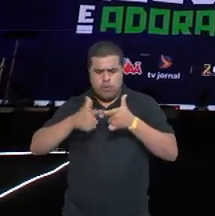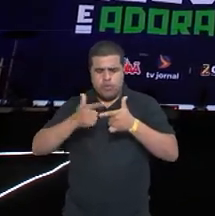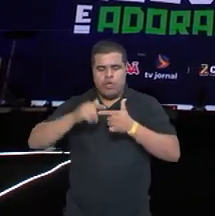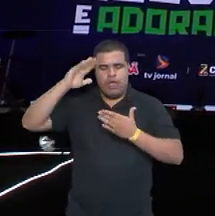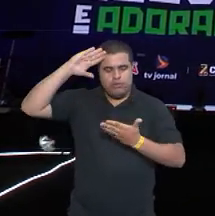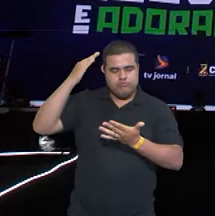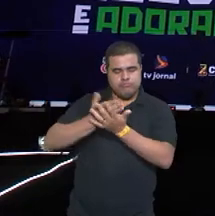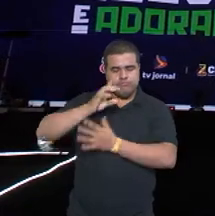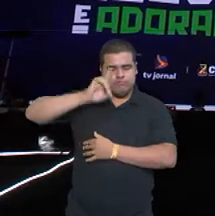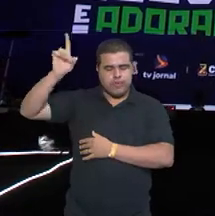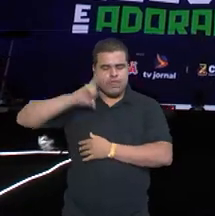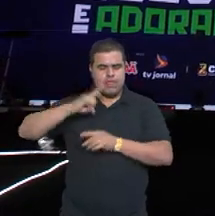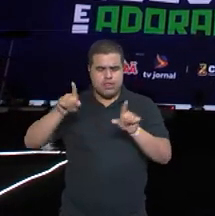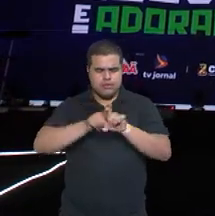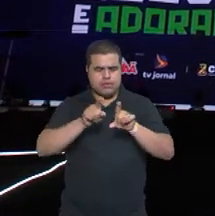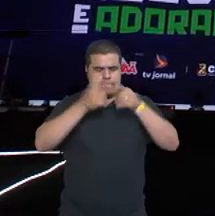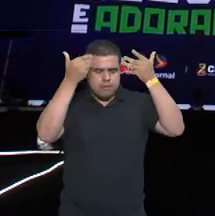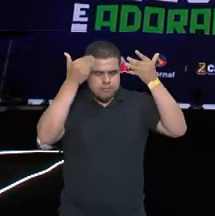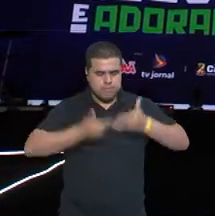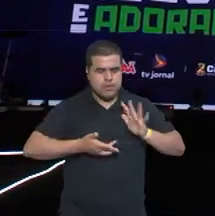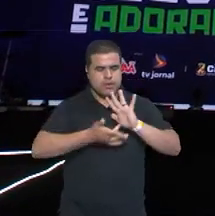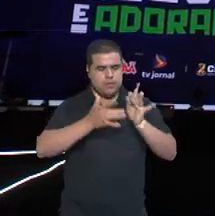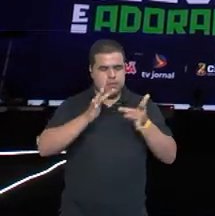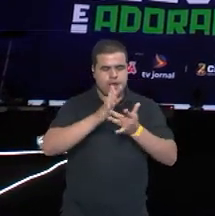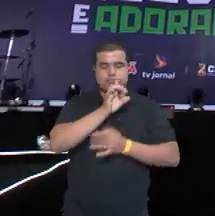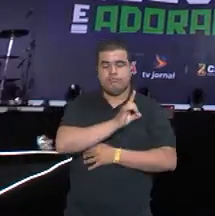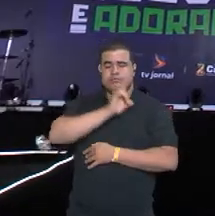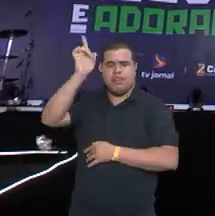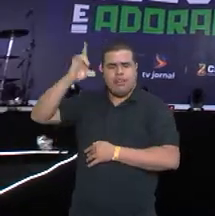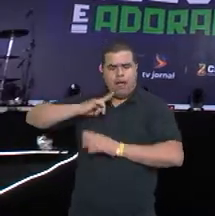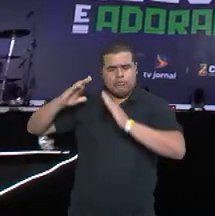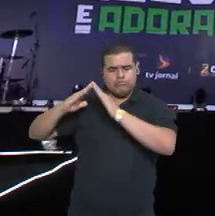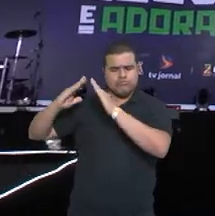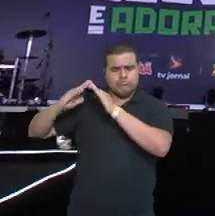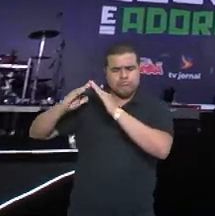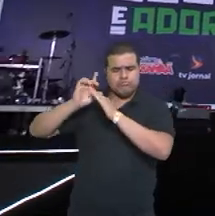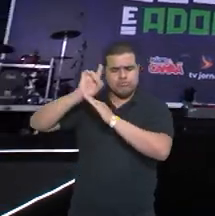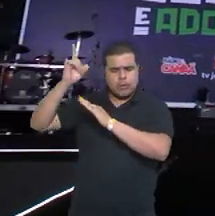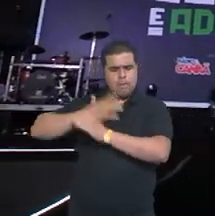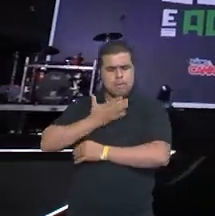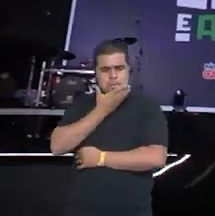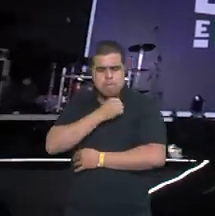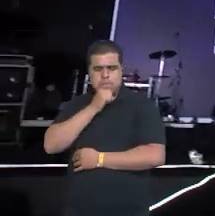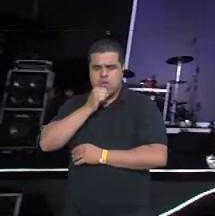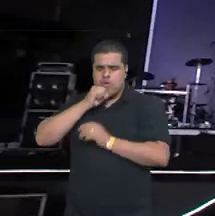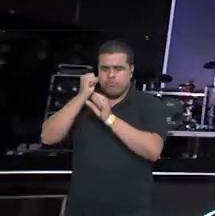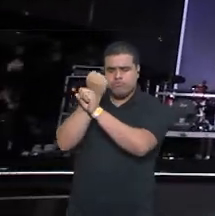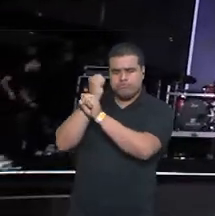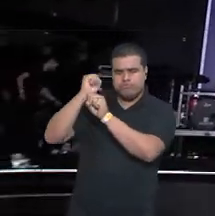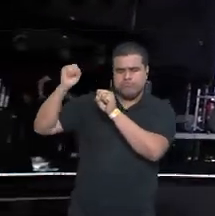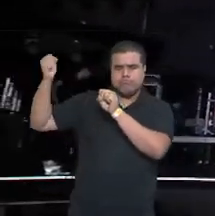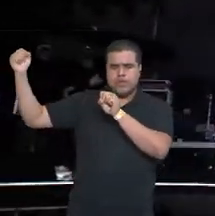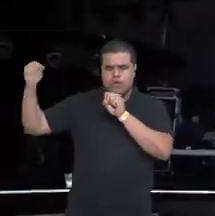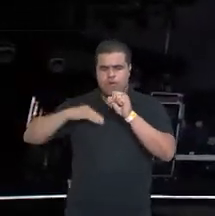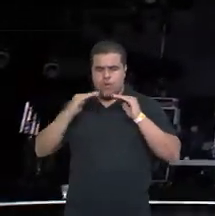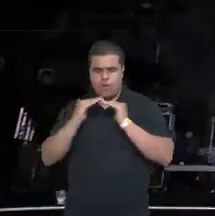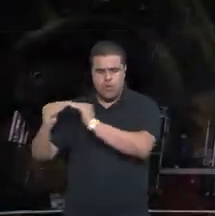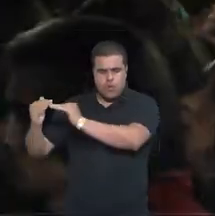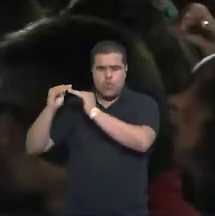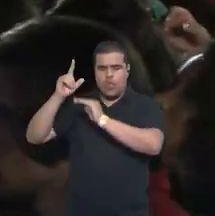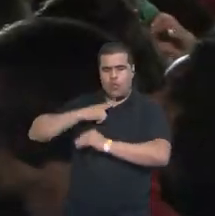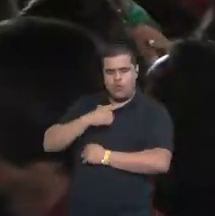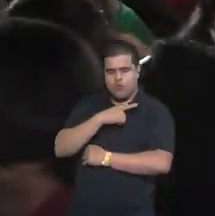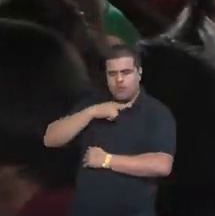coração credes em Deus e credes também em mim na casa do meu pai há muitas moradas se não fosse assim não voo teria dito eu